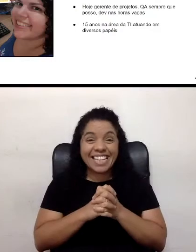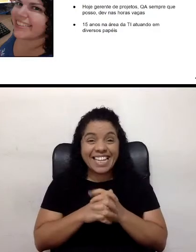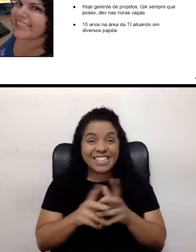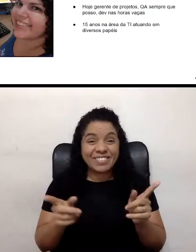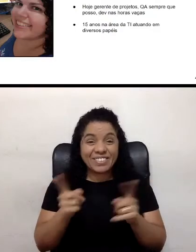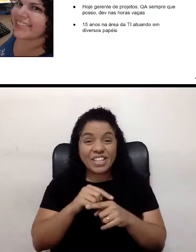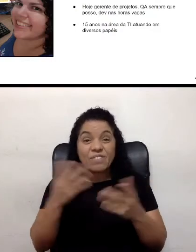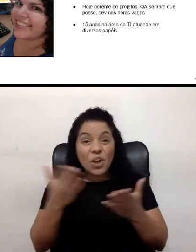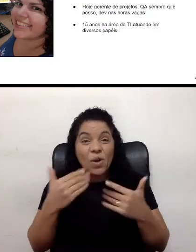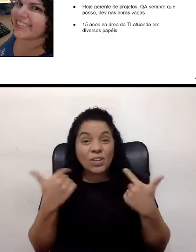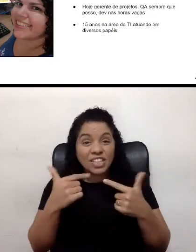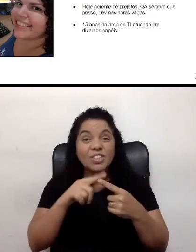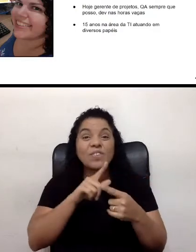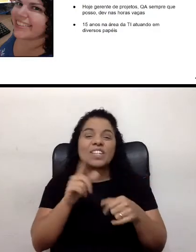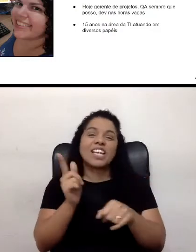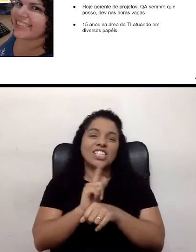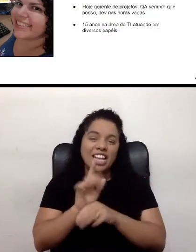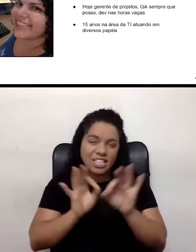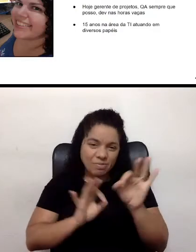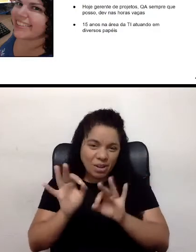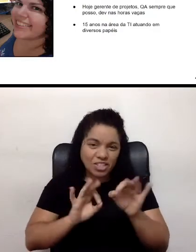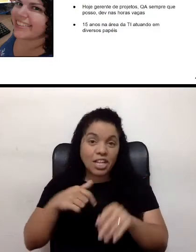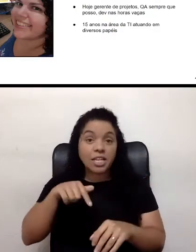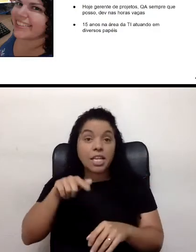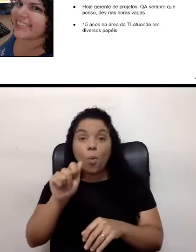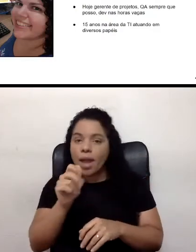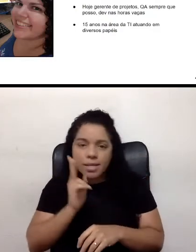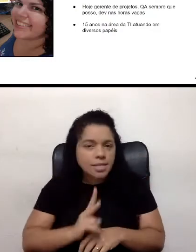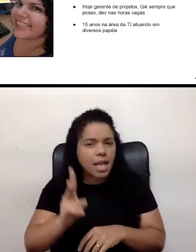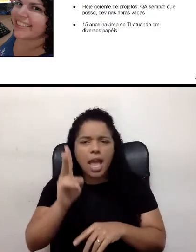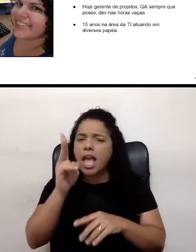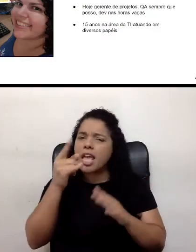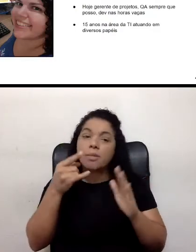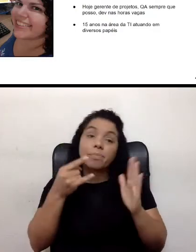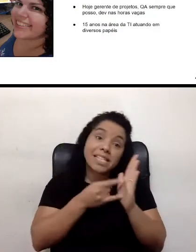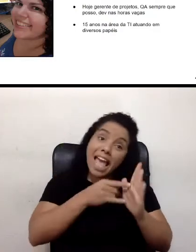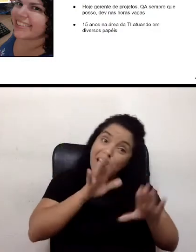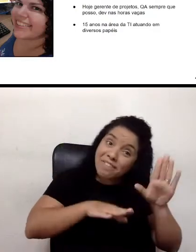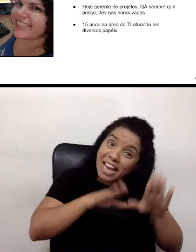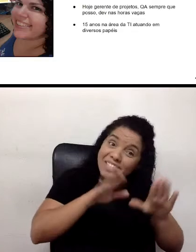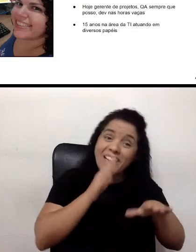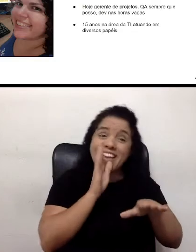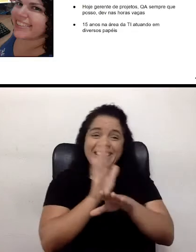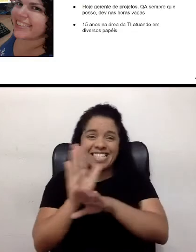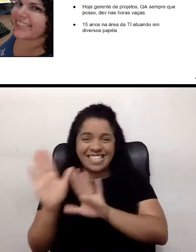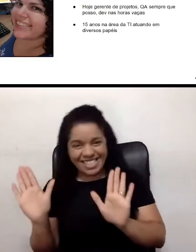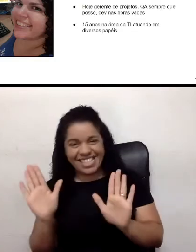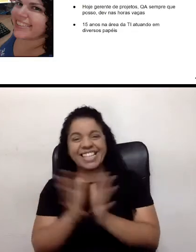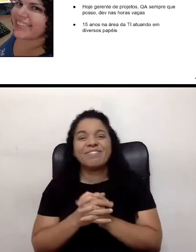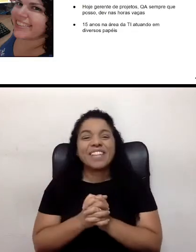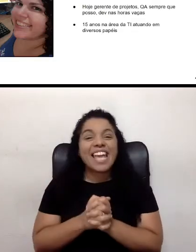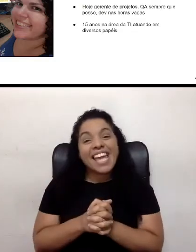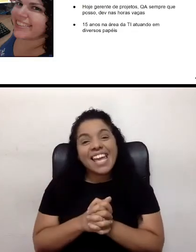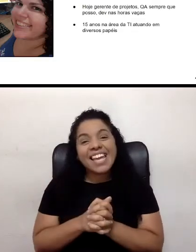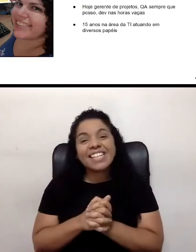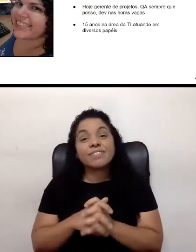Hoje eu estou atuando como gerente de projetos, mas eu sou QA sempre que posso e deve nas horas vagas, para ficar bem claro.